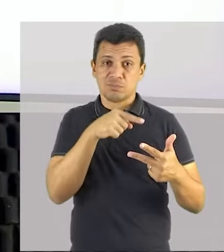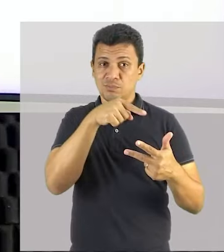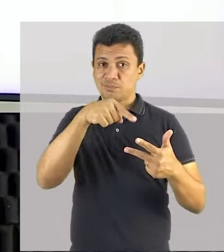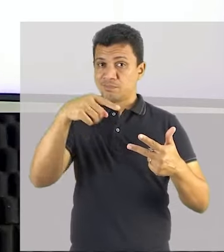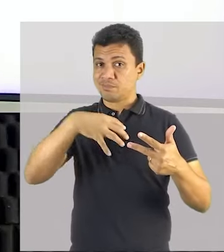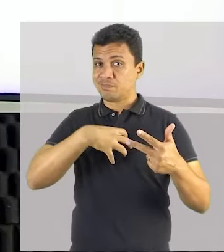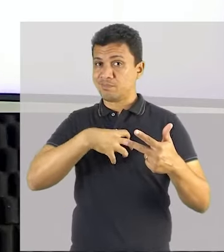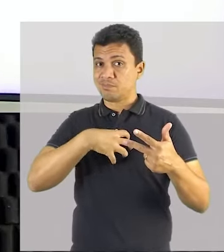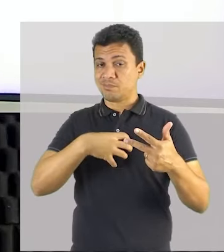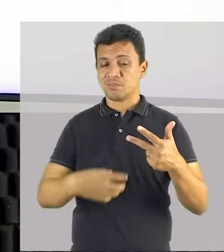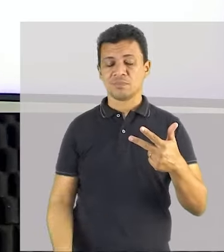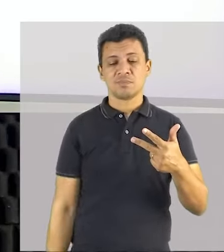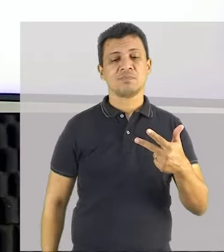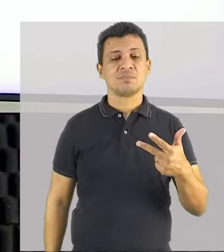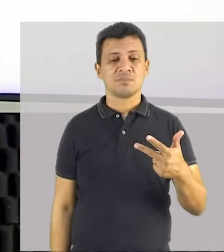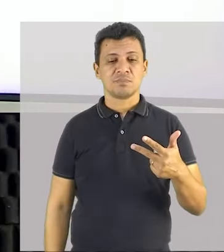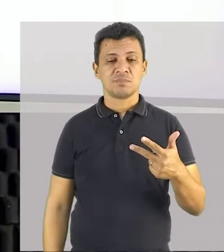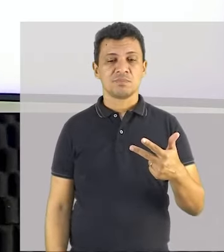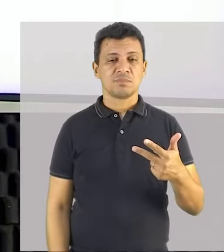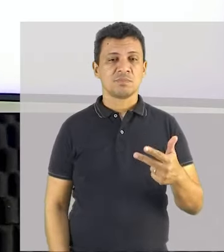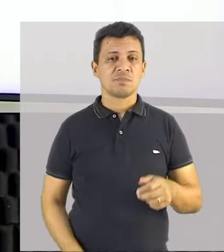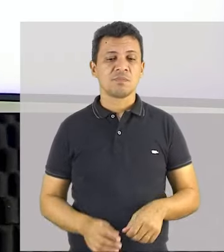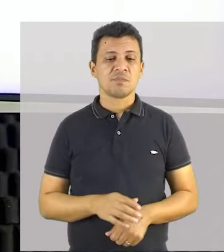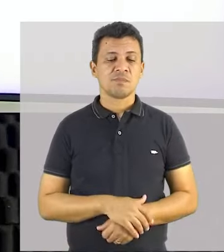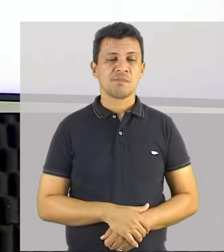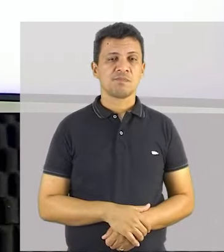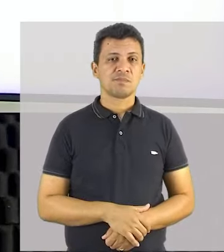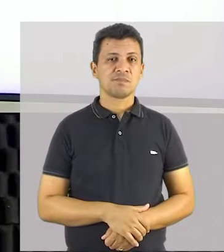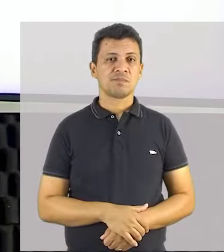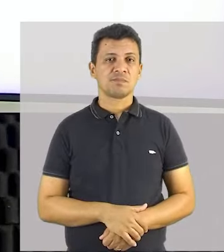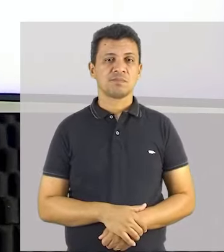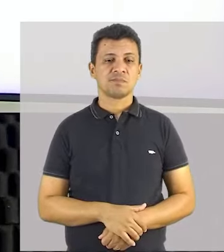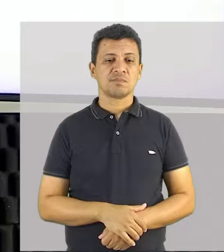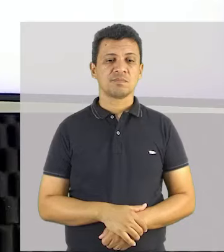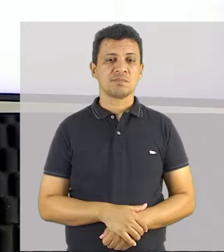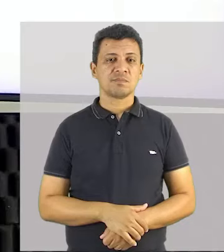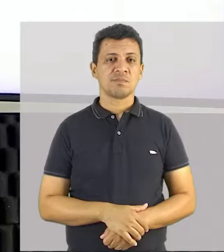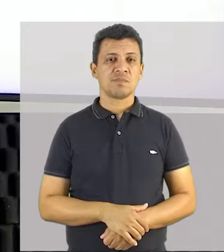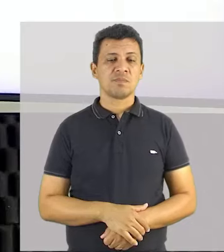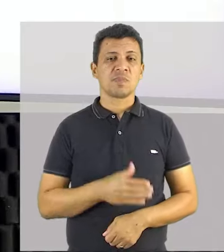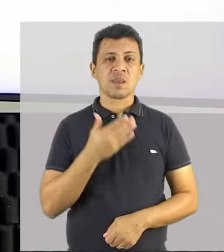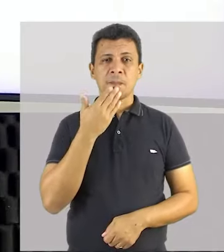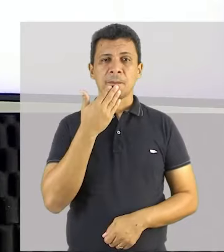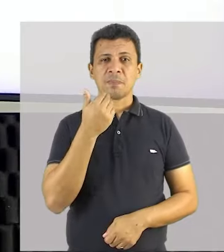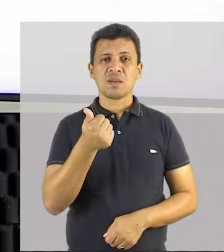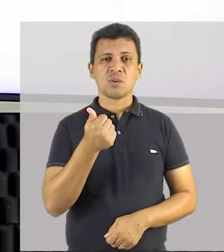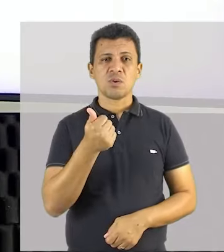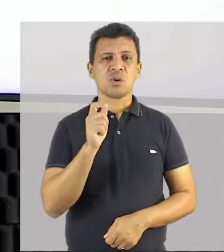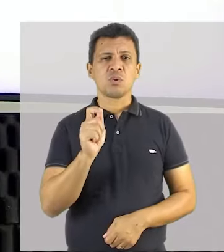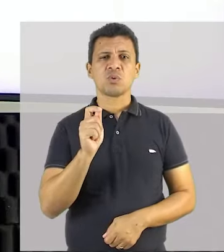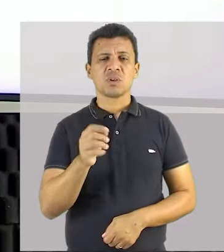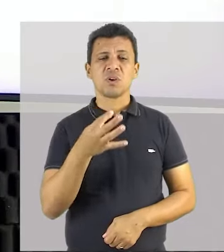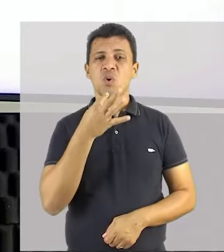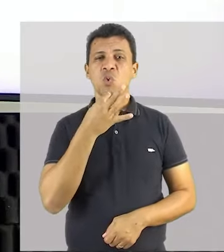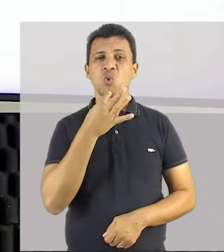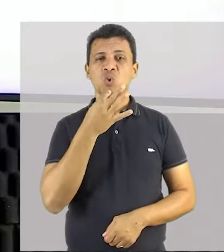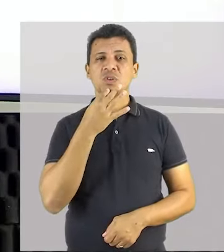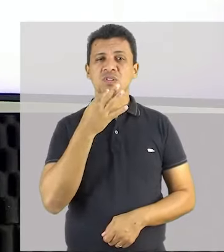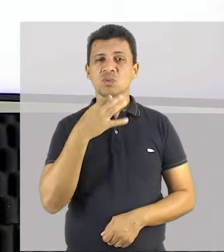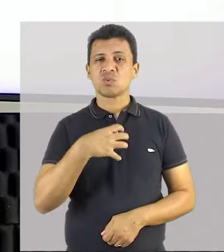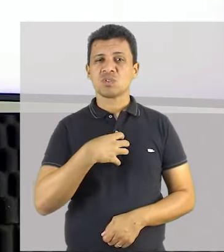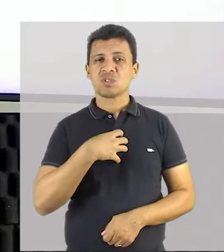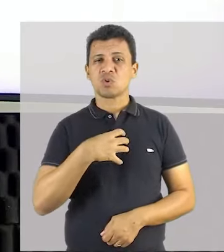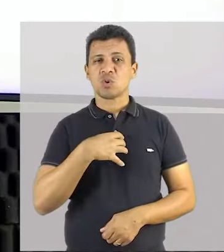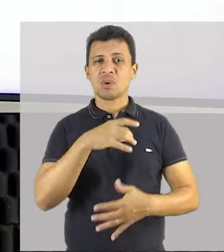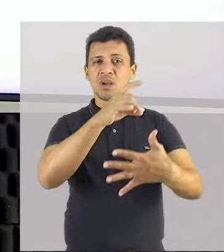precisa saber aqui que o ideal é que a gente conheça os sintomas de cada doença